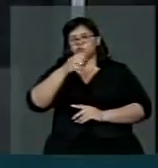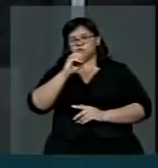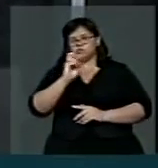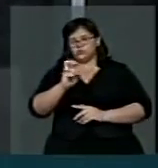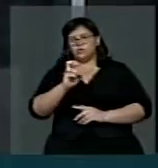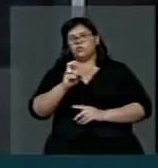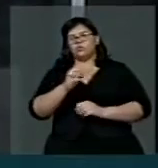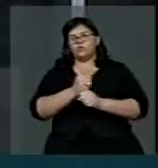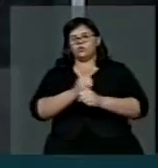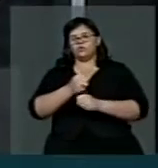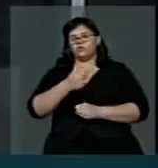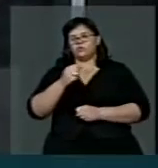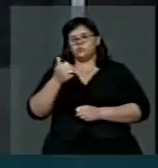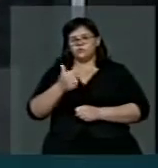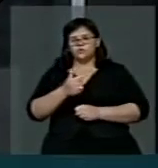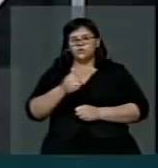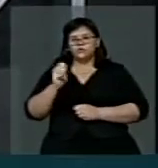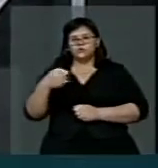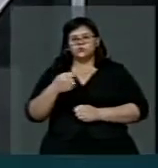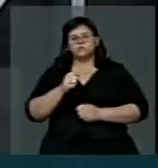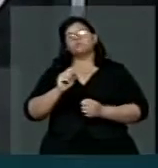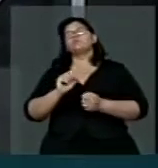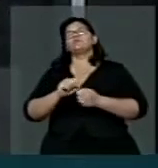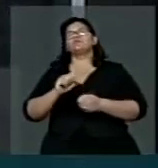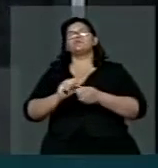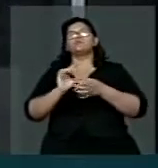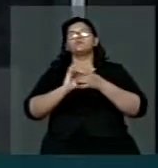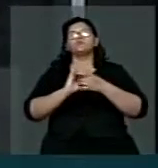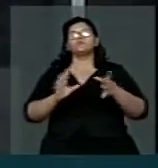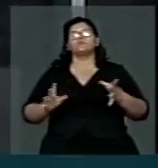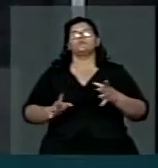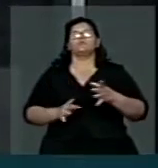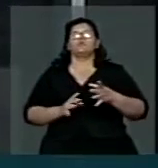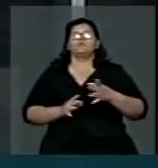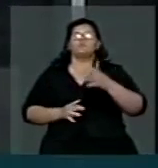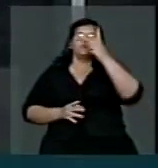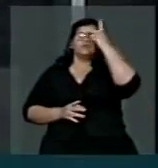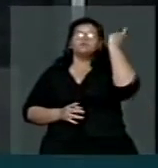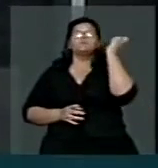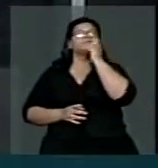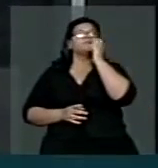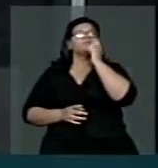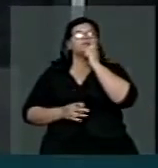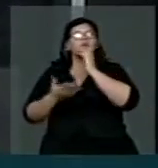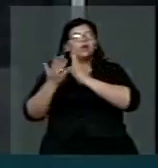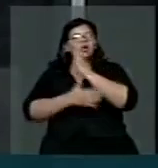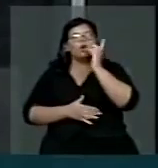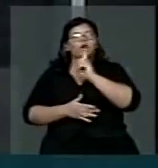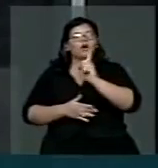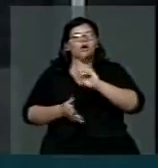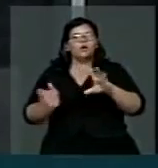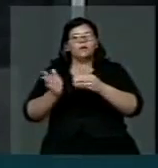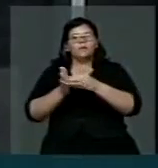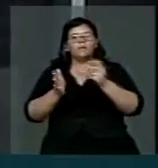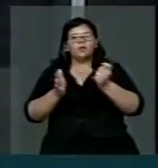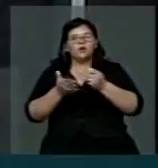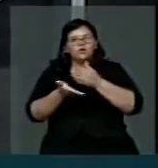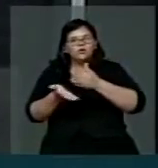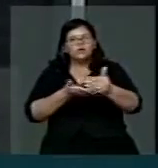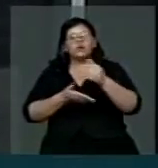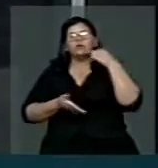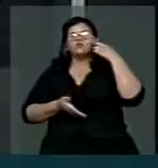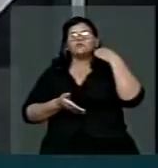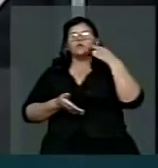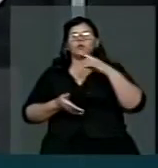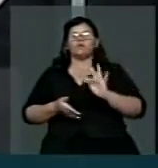do Poder Executivo, que permitirá que pessoas não aprovadas em concurso público ingressem na carreira de